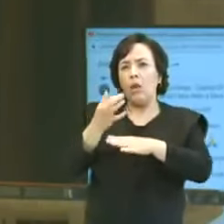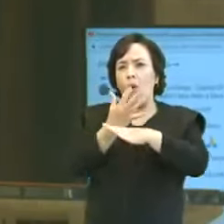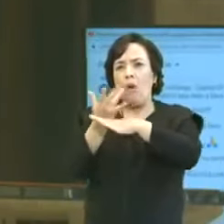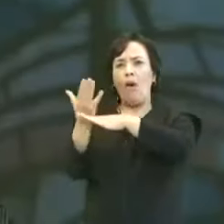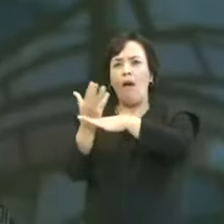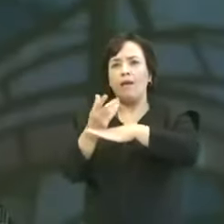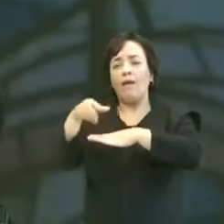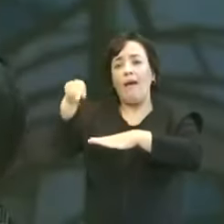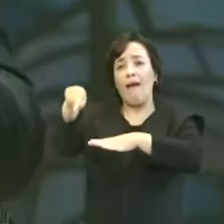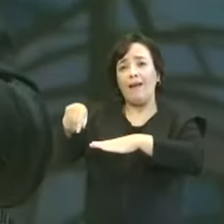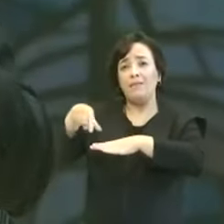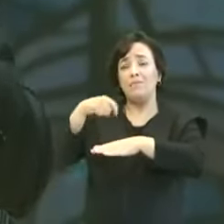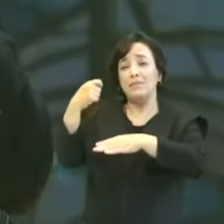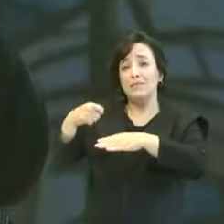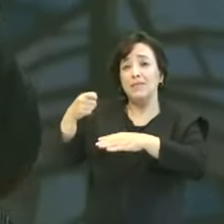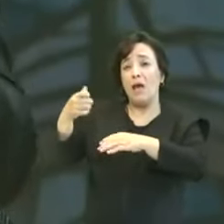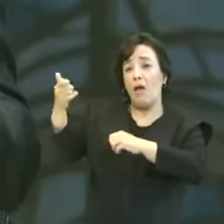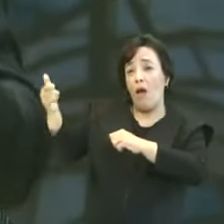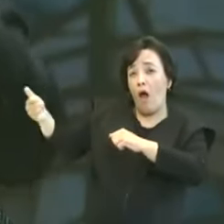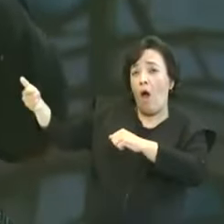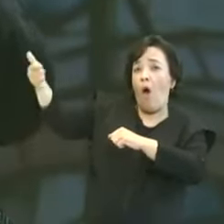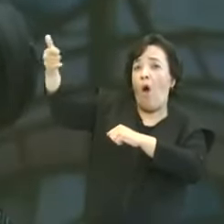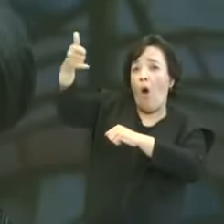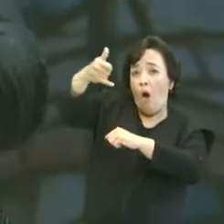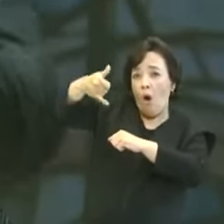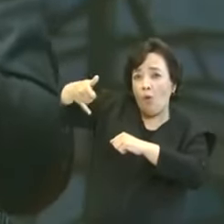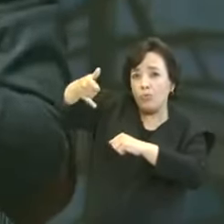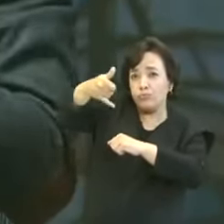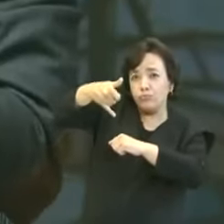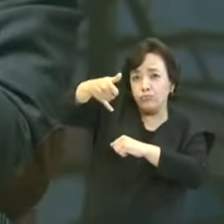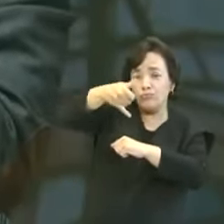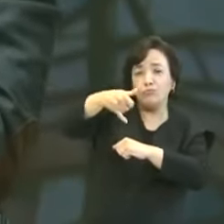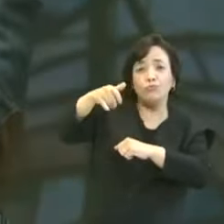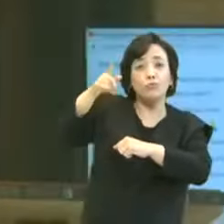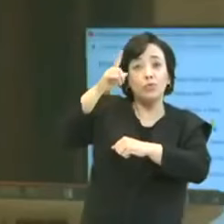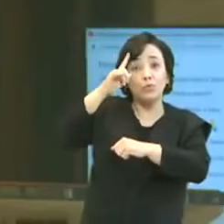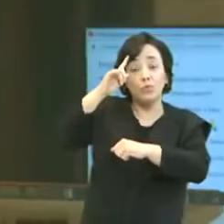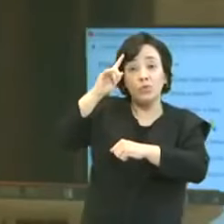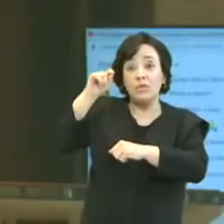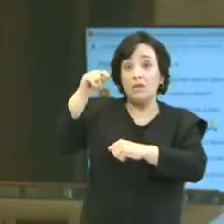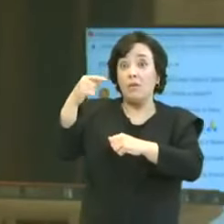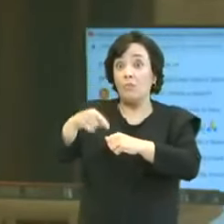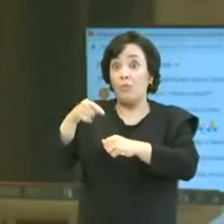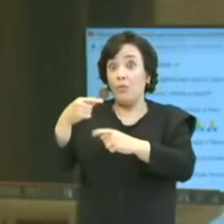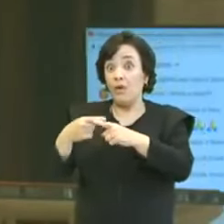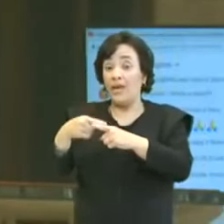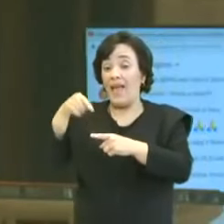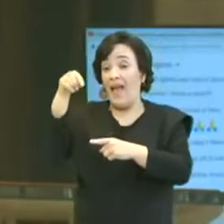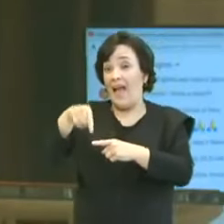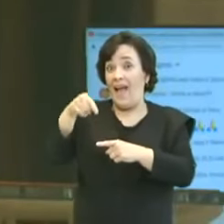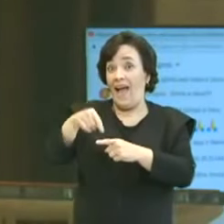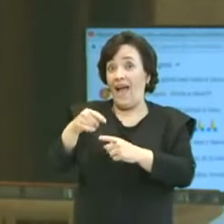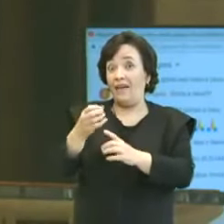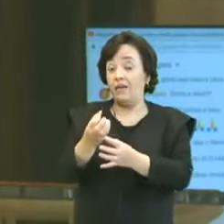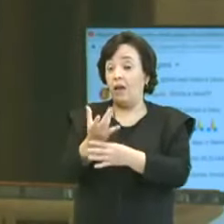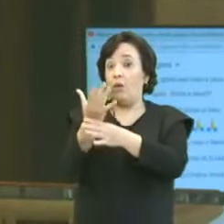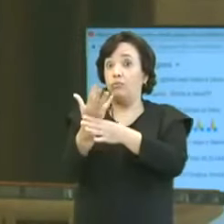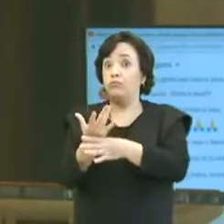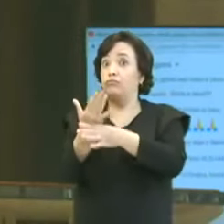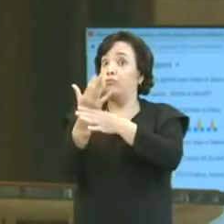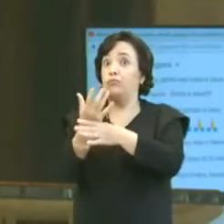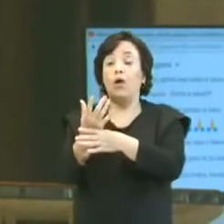ser alimentado com óleo todos os dias, porque a lâmpada na casa de Deus